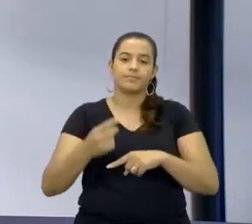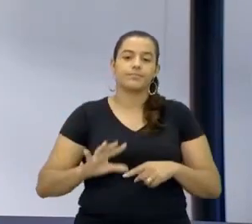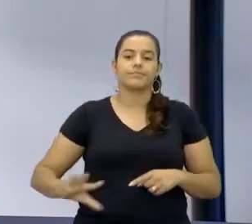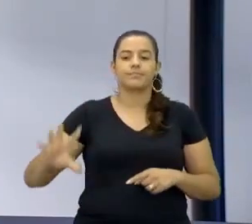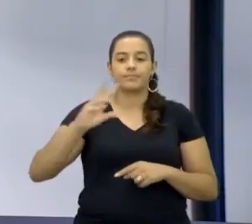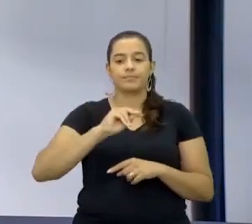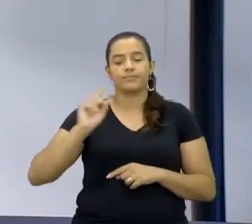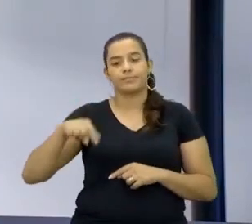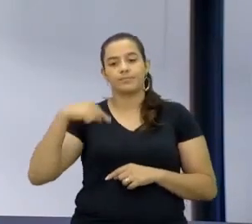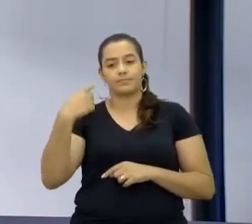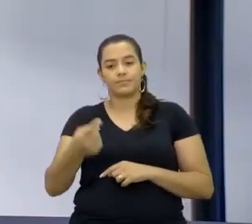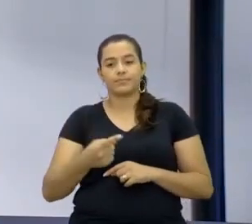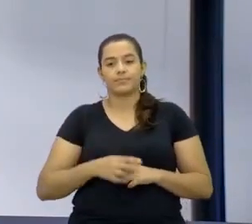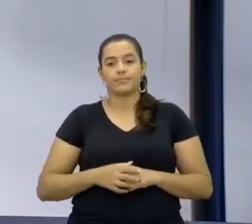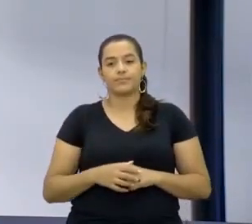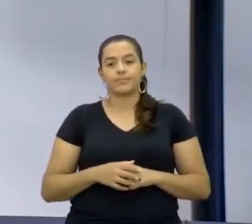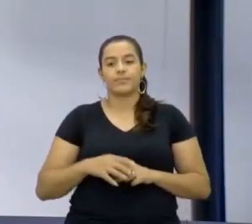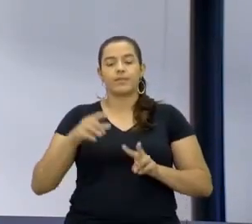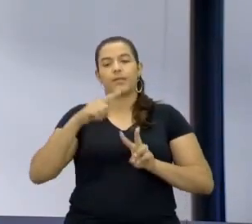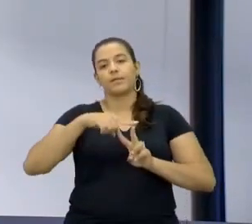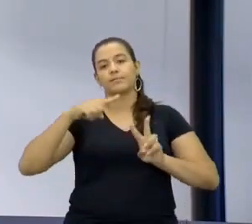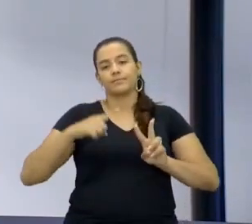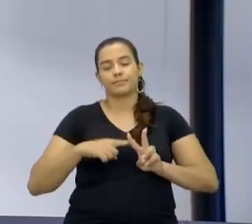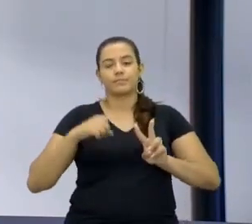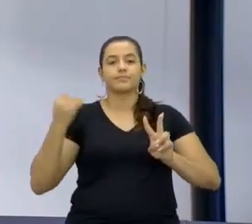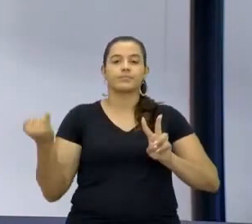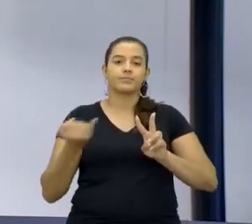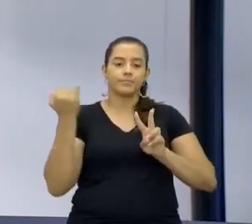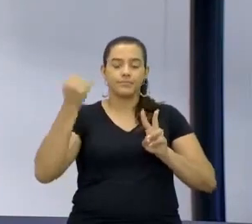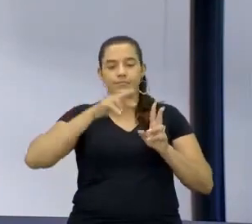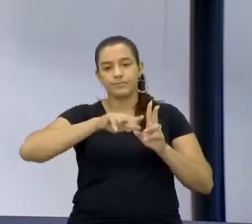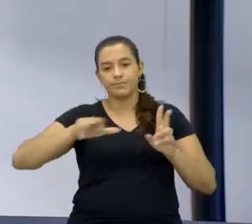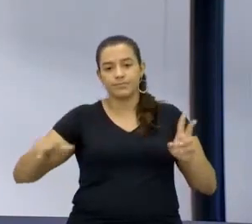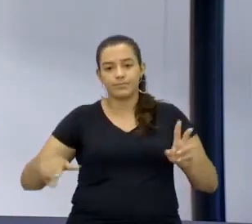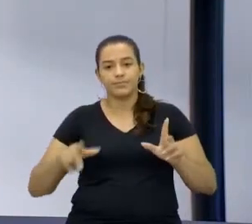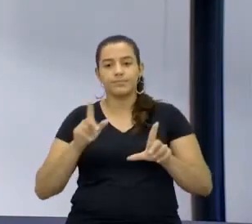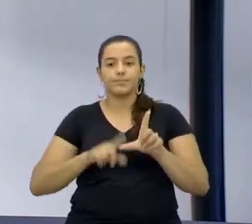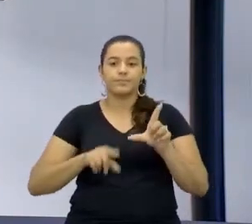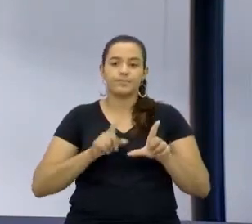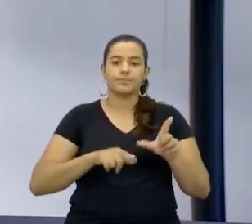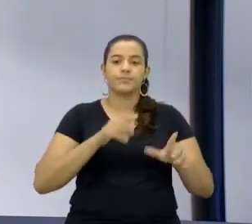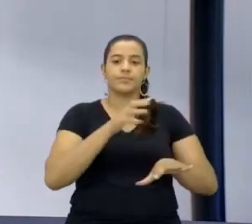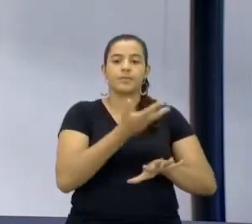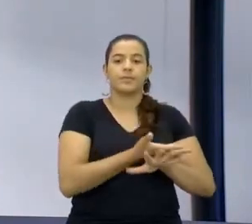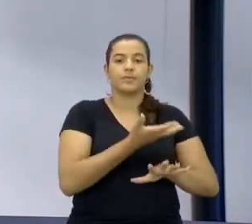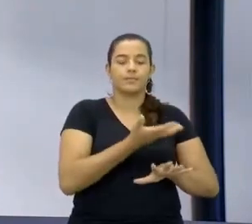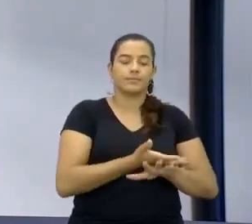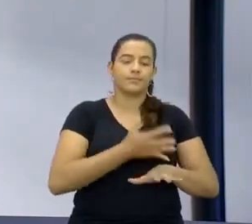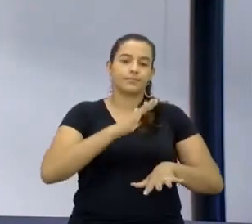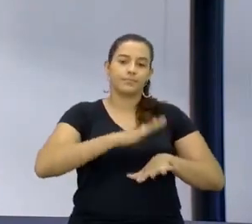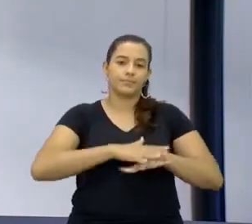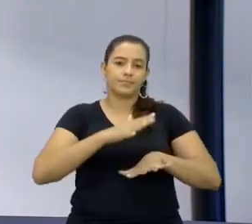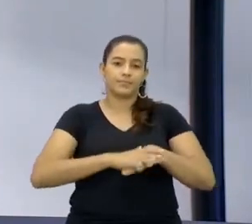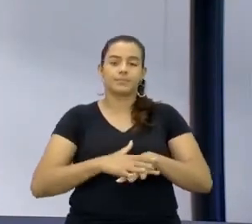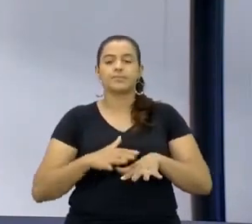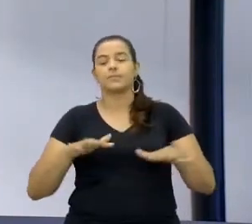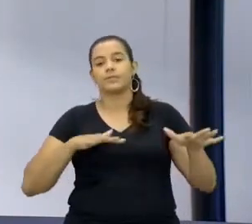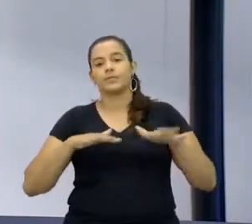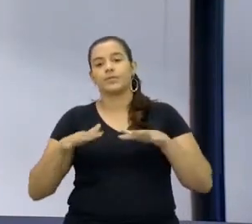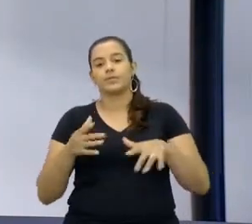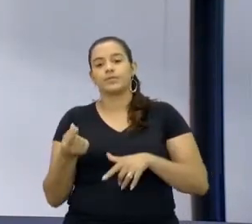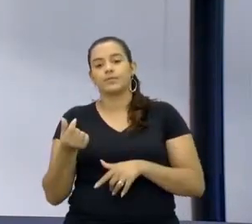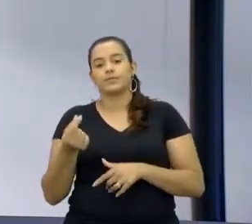generalização depois. Então, relacionando duas variáveis, seja na matemática financeira, seja aqui no